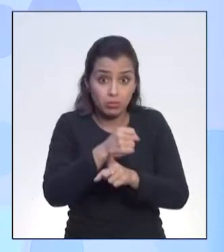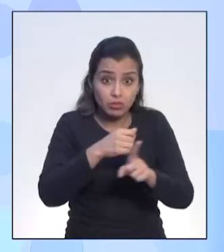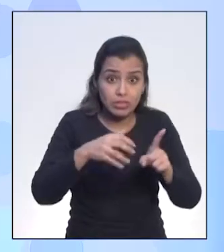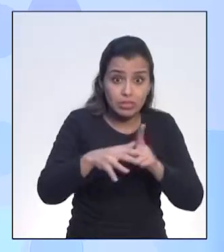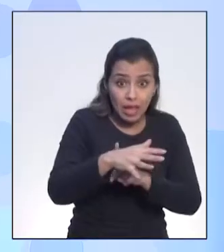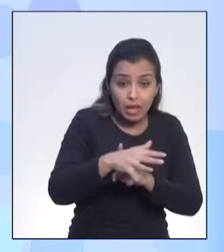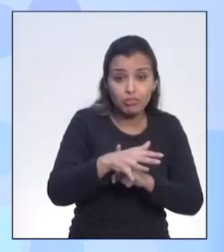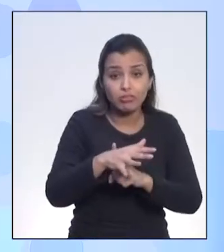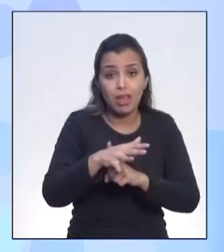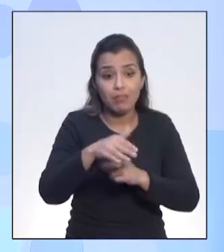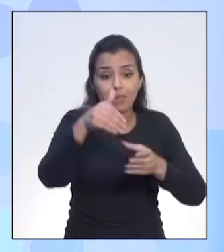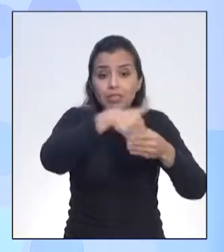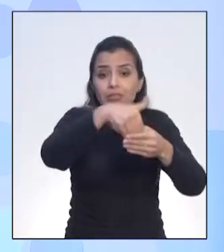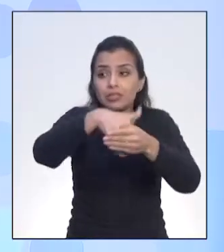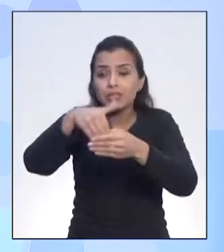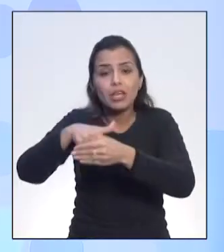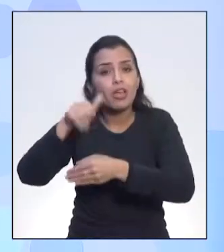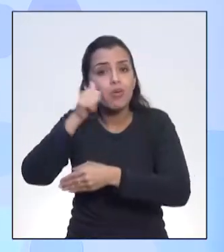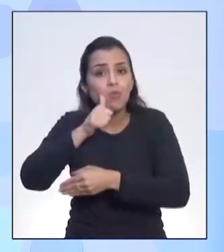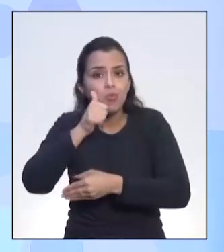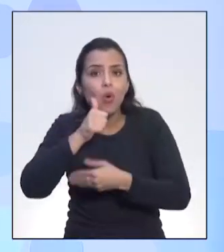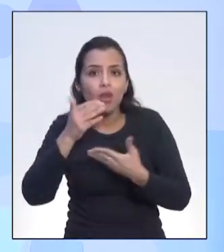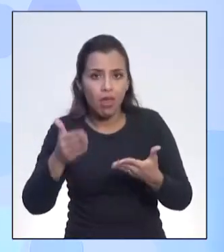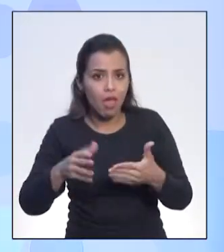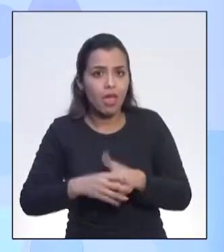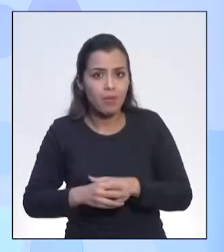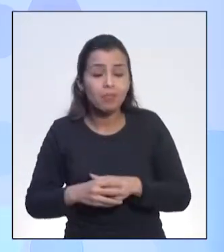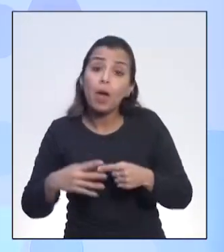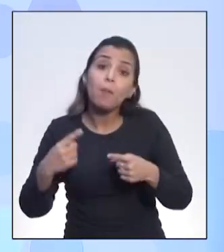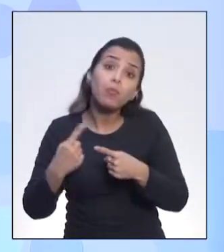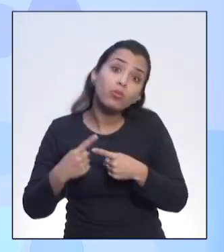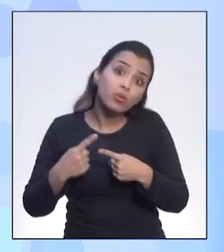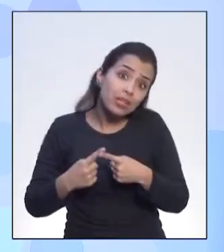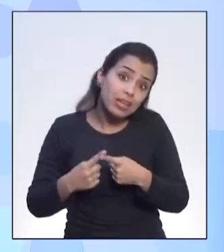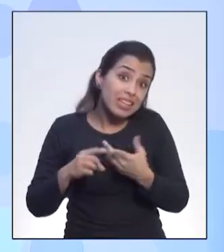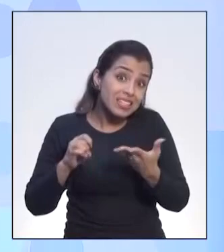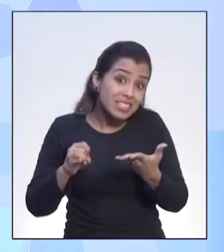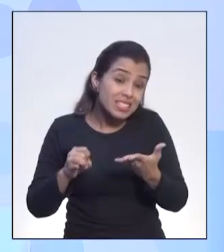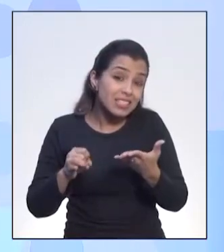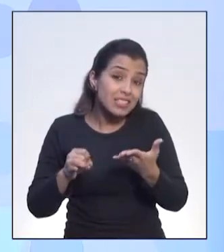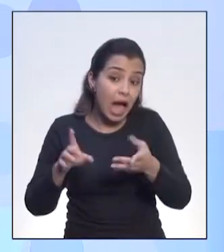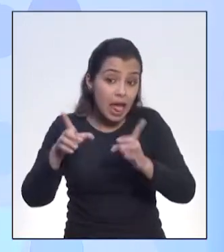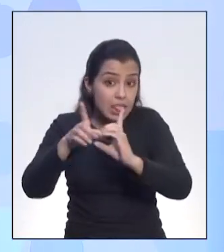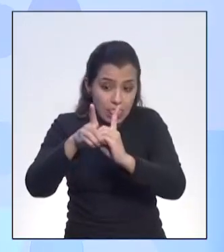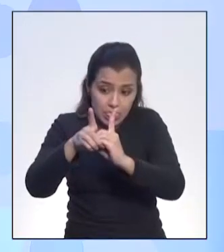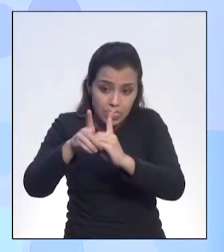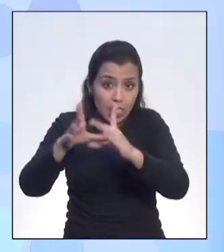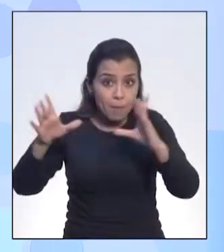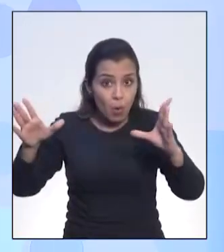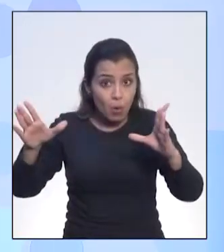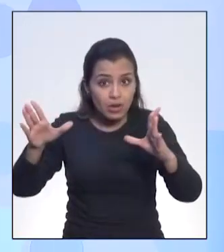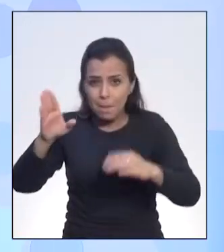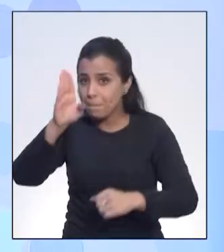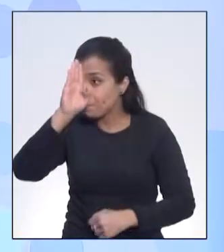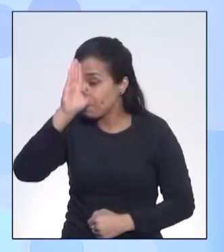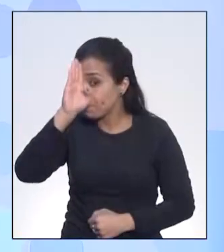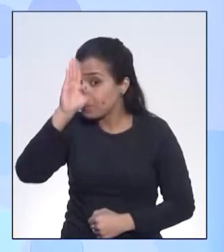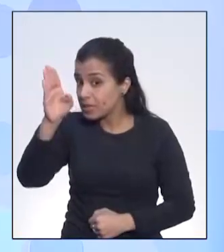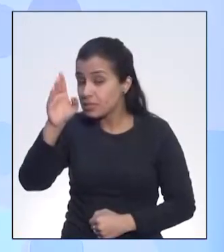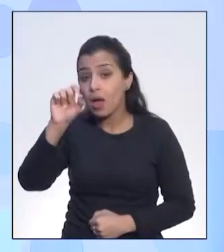as mulheres para ocupar cargos políticos. Porque, se a democracia ela tem como princípio